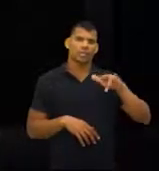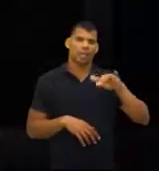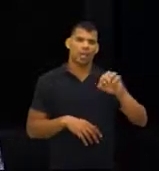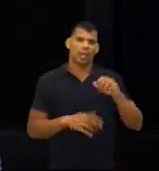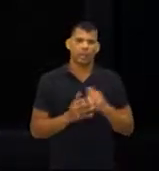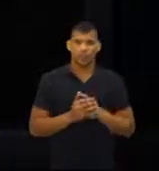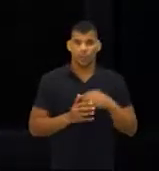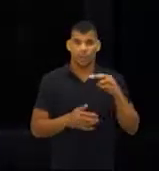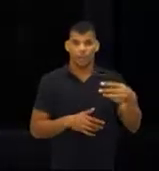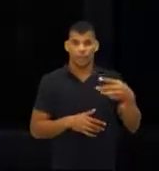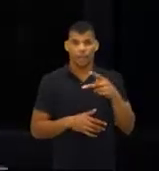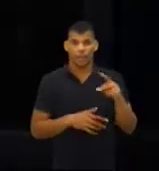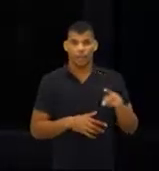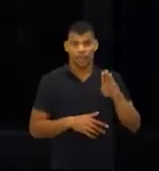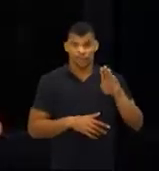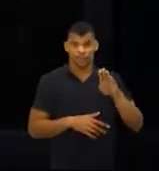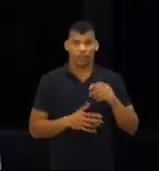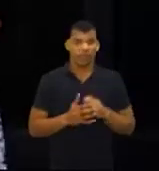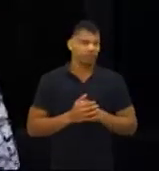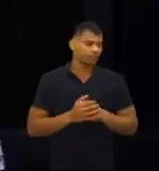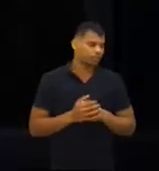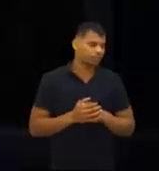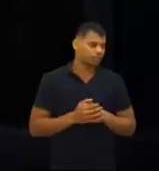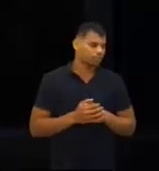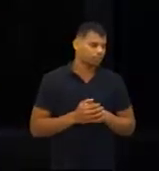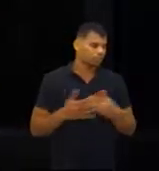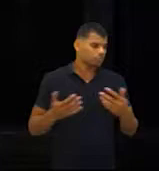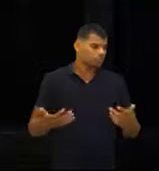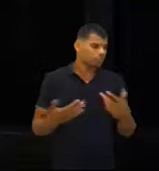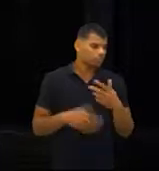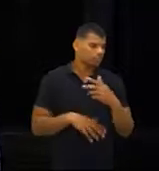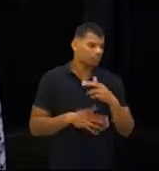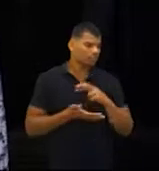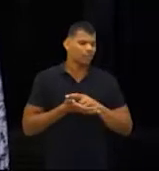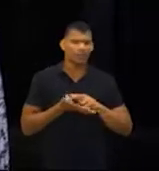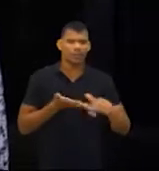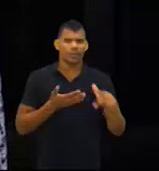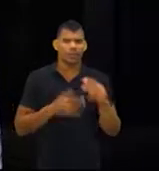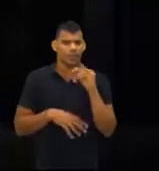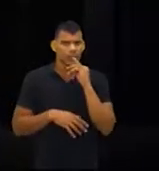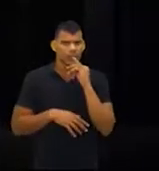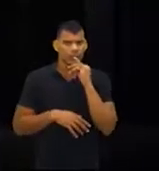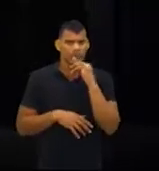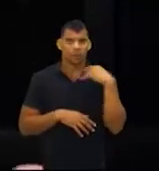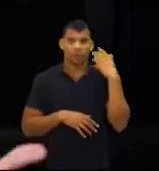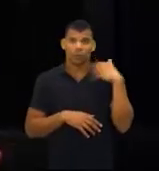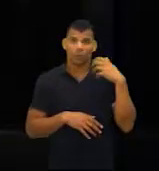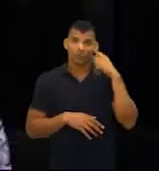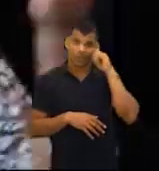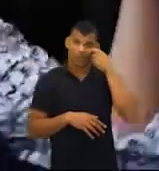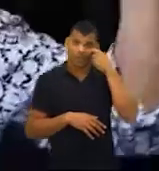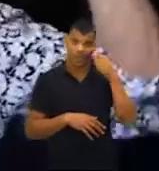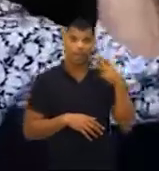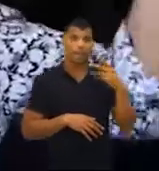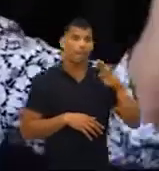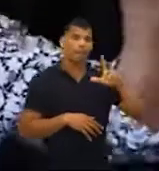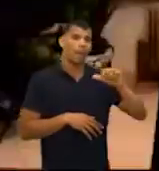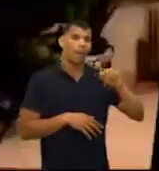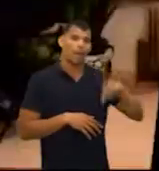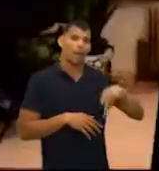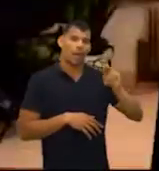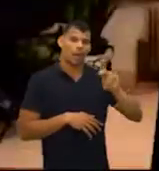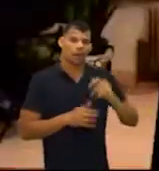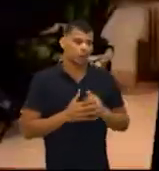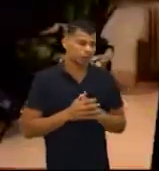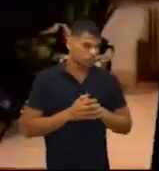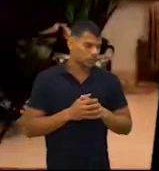tem a música popular brasileira, que está mal das pernas, mas vai bem das pernas, bastidores. Tem uma série de... Tem a música negra,